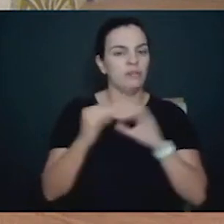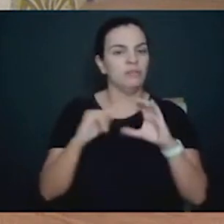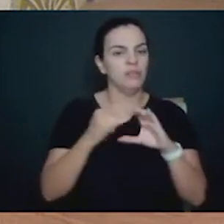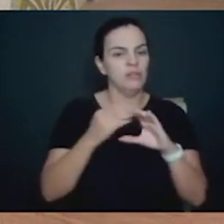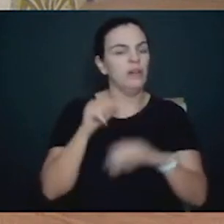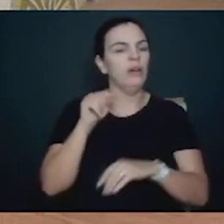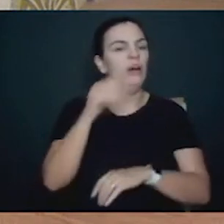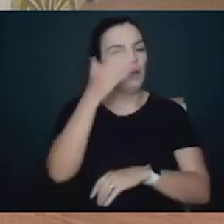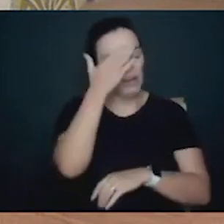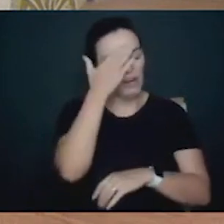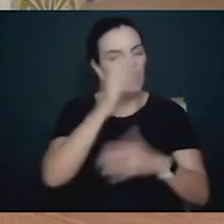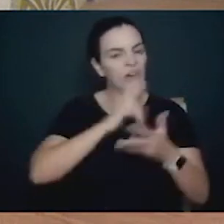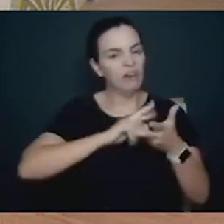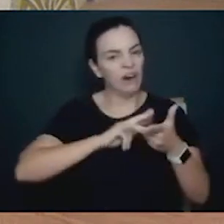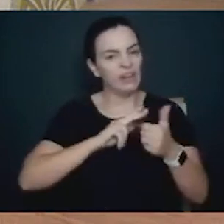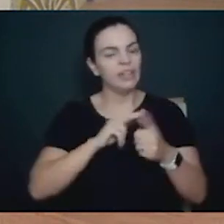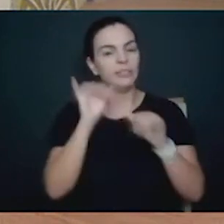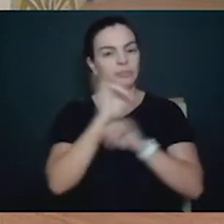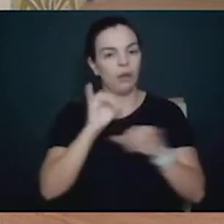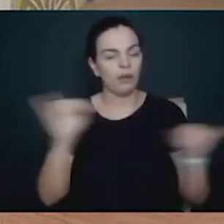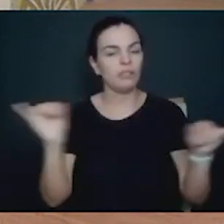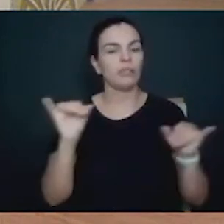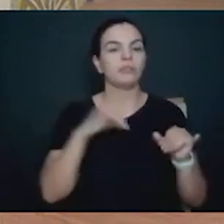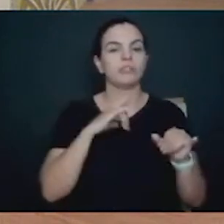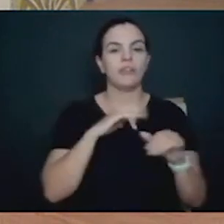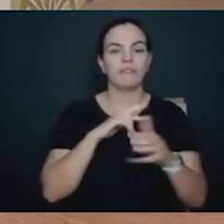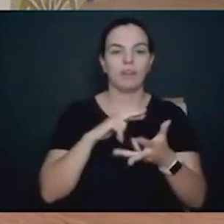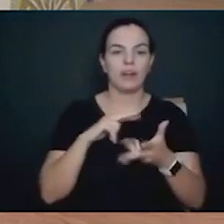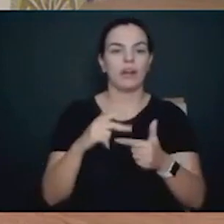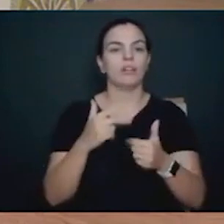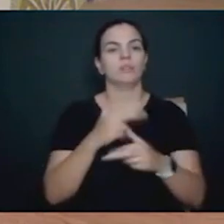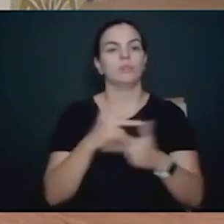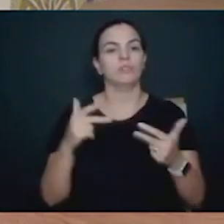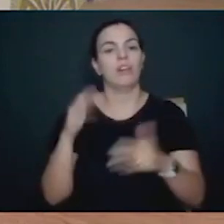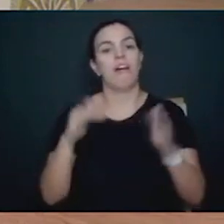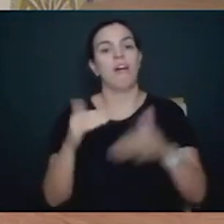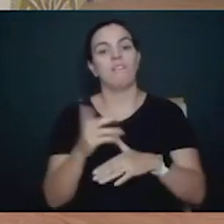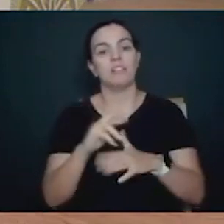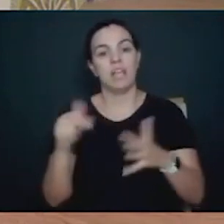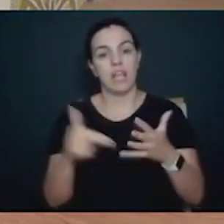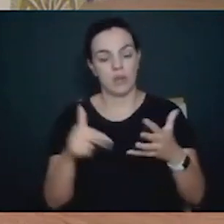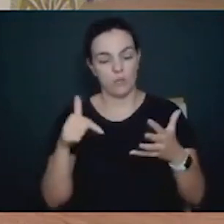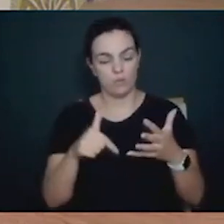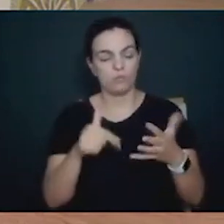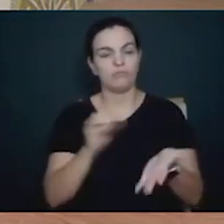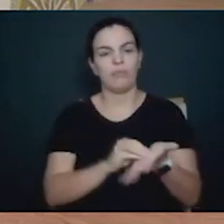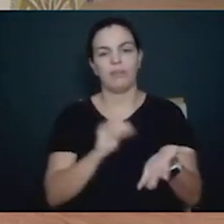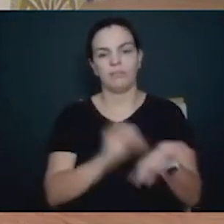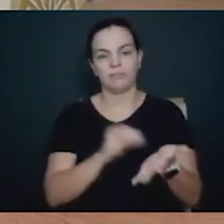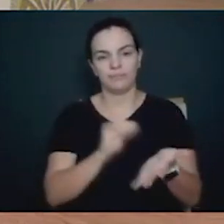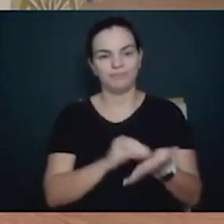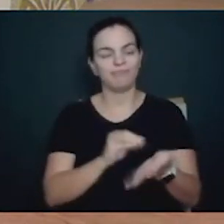sociais, diversos clubes que muitas vezes não têm o recurso para fazer a compra desses materiais, que muitas vezes nem são